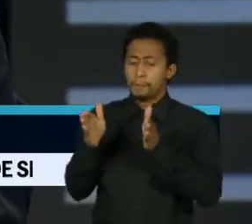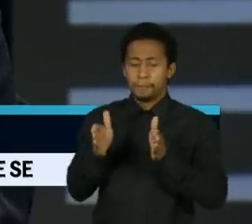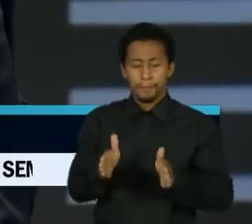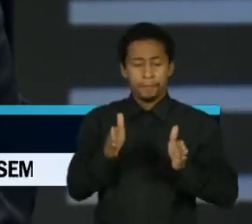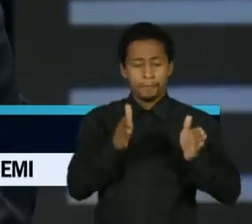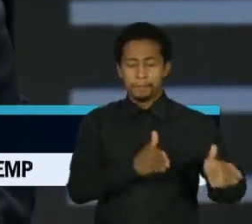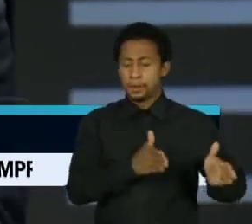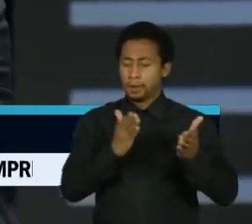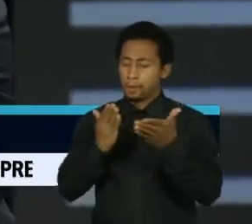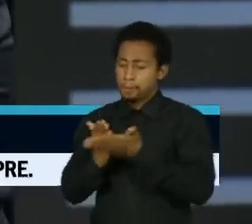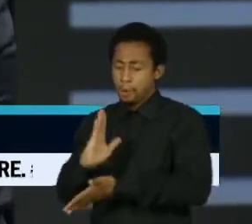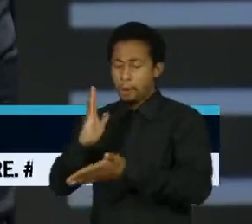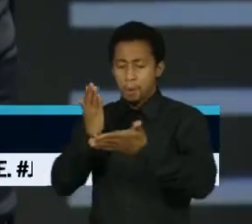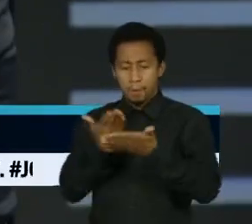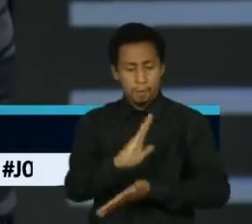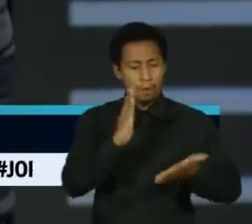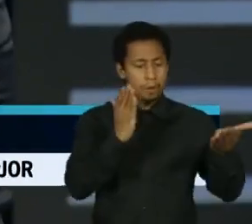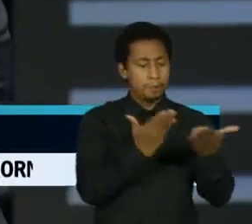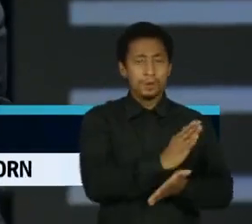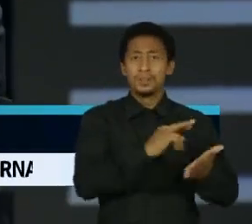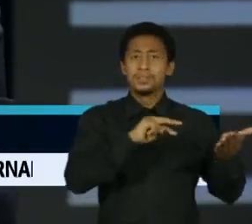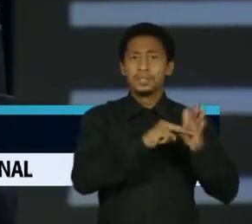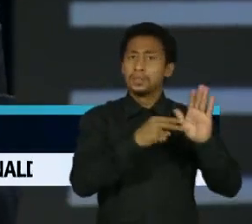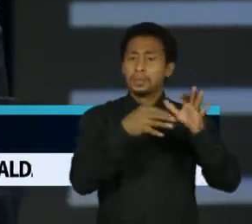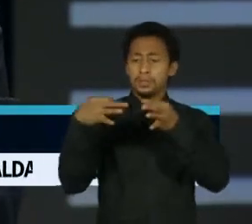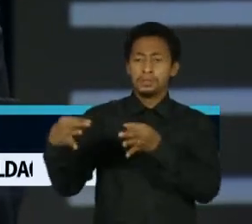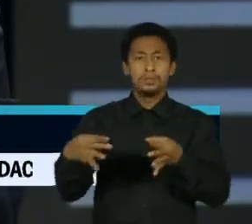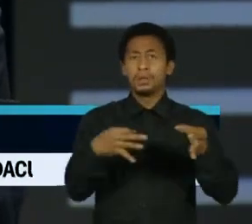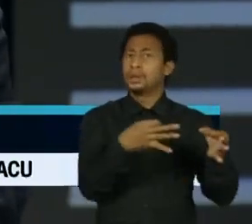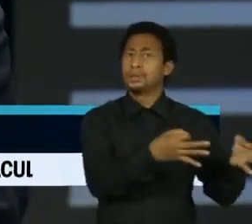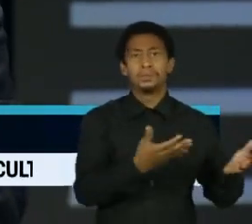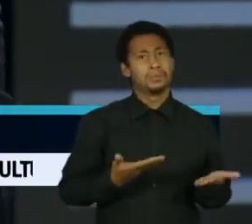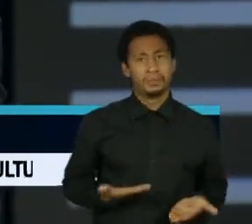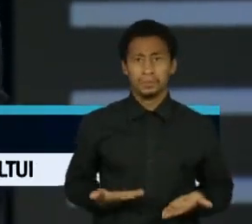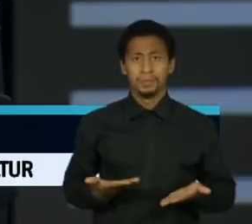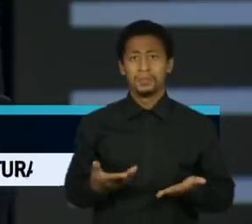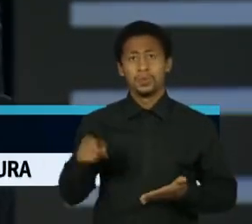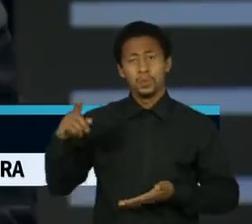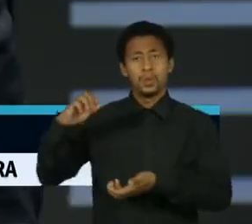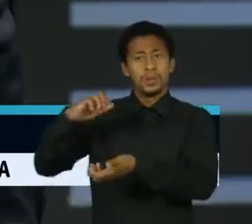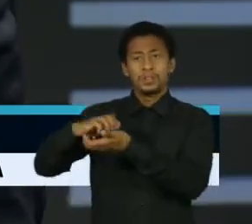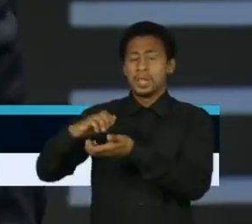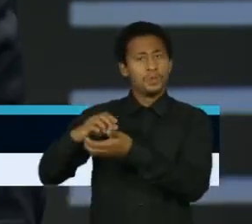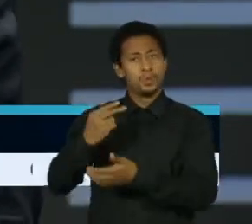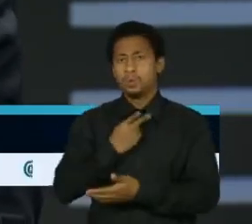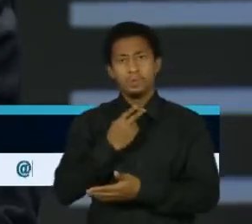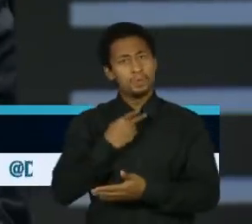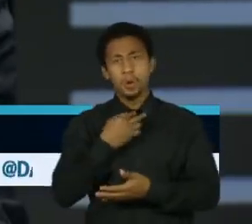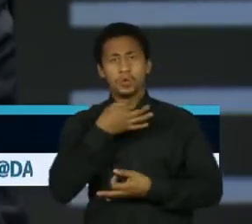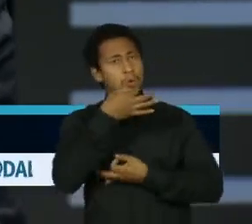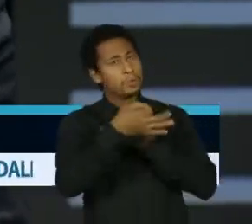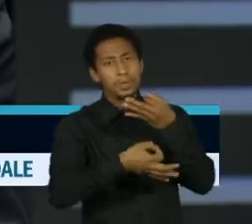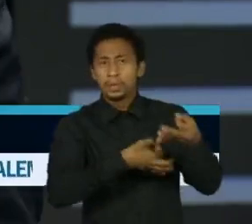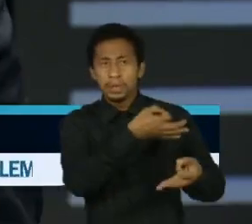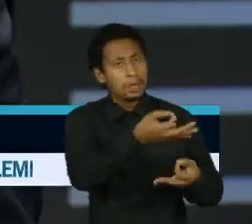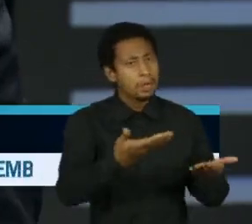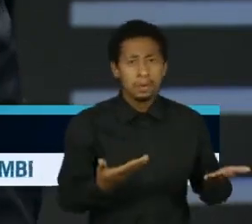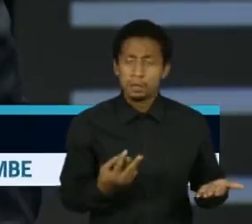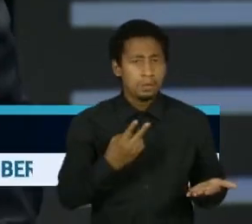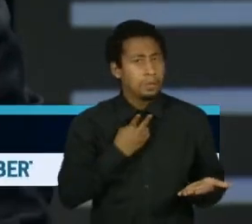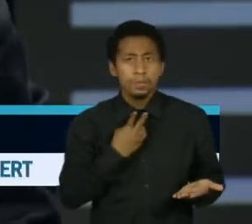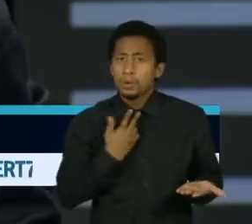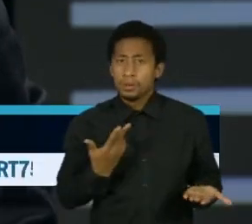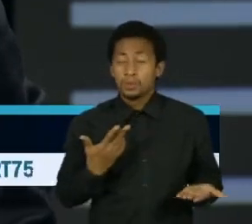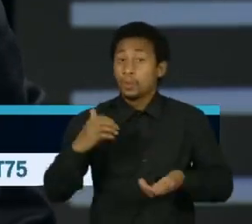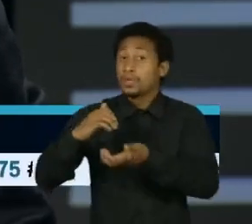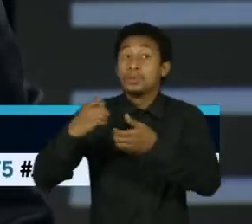não tem que dar opinião você do Fundão Supremo tem que dizer se é condicional ou não se vai conta com são